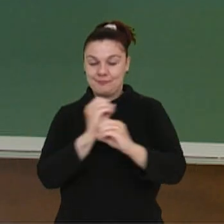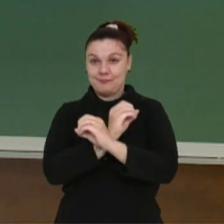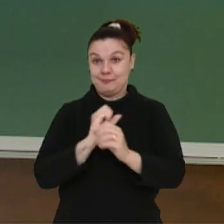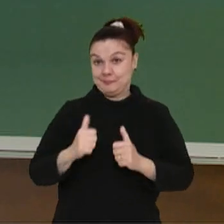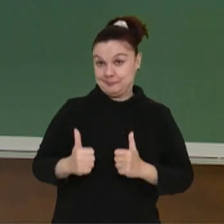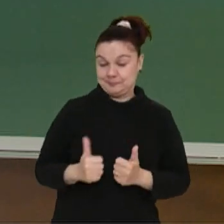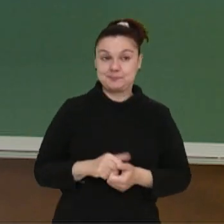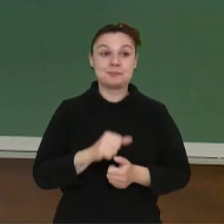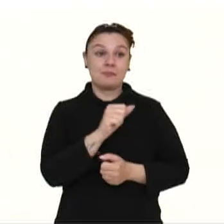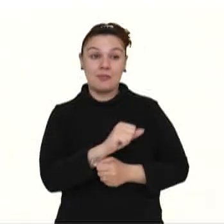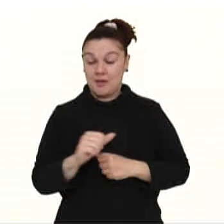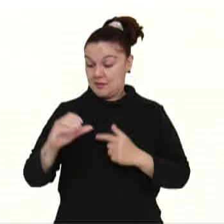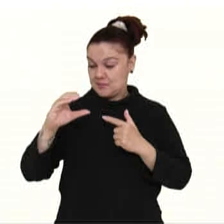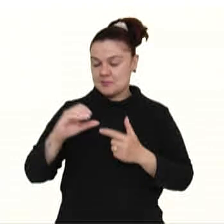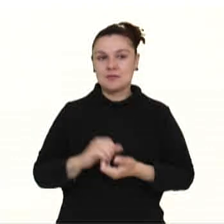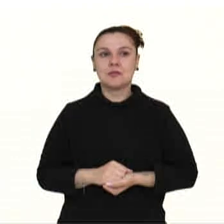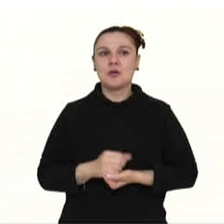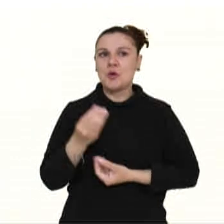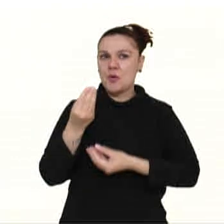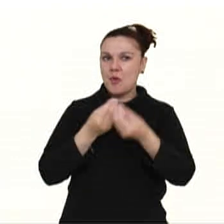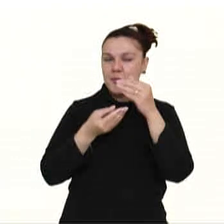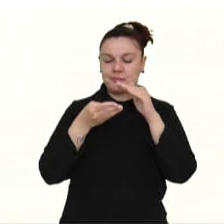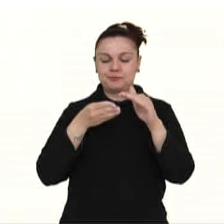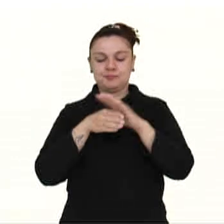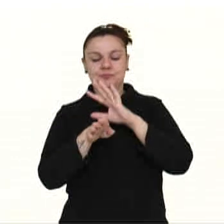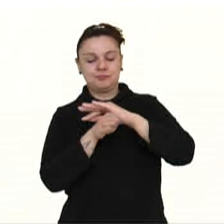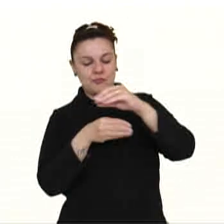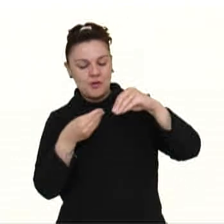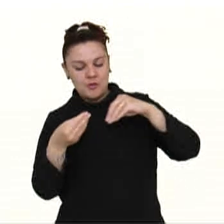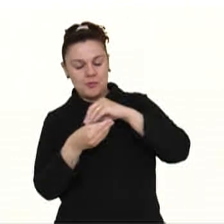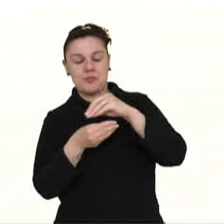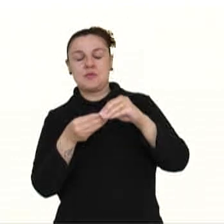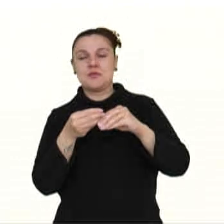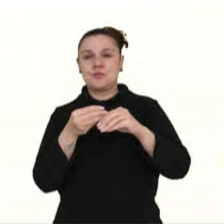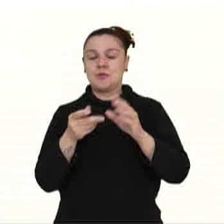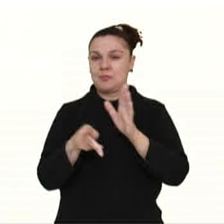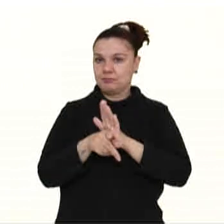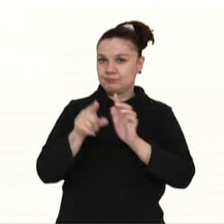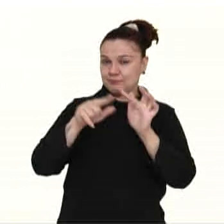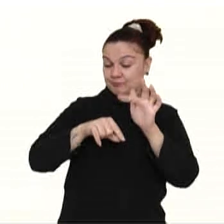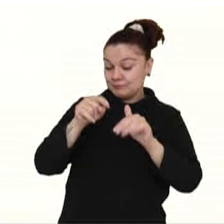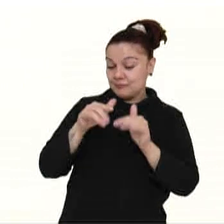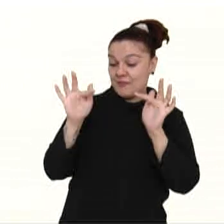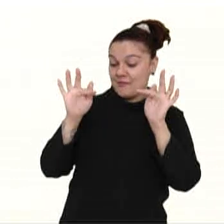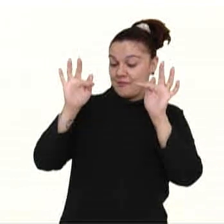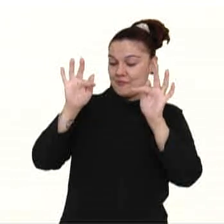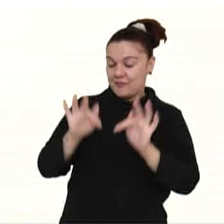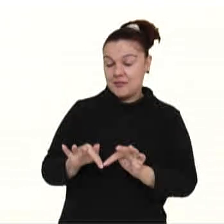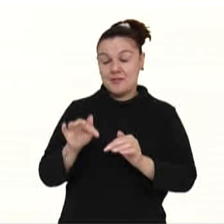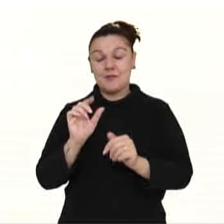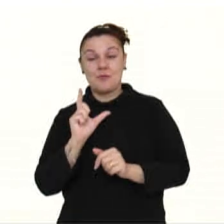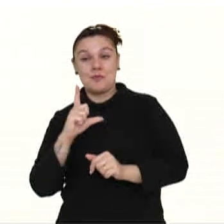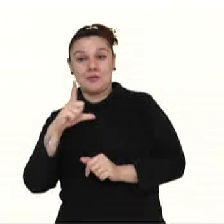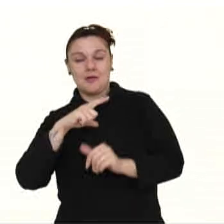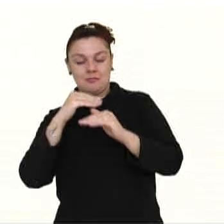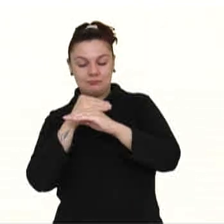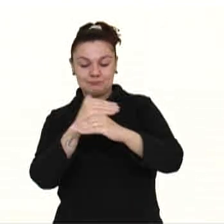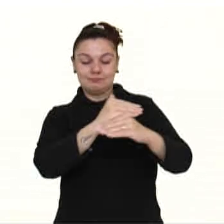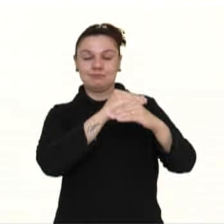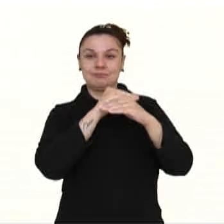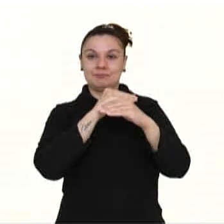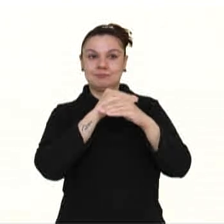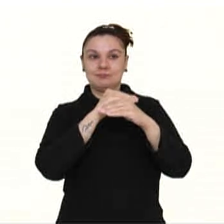reversibilidade. E a C. Como se comportam as concentrações dos reagentes dos produtos de uma reação reversível quando no estado de